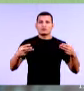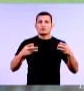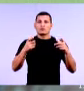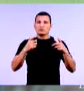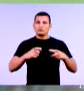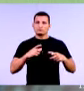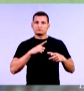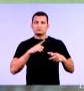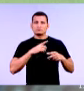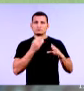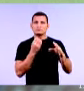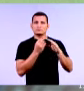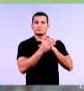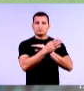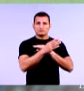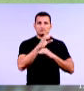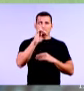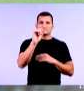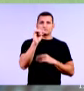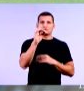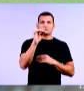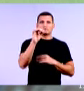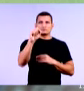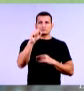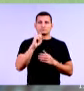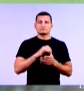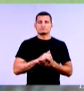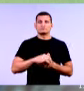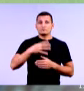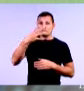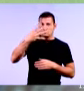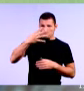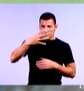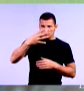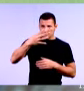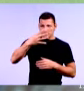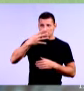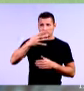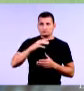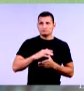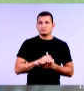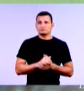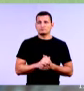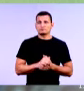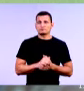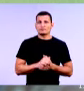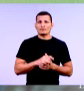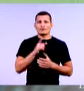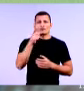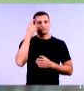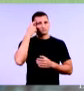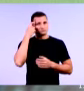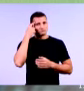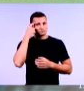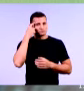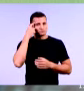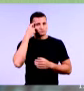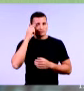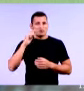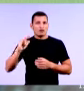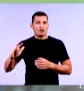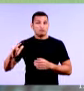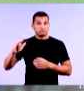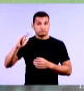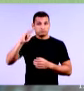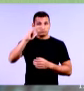dessa mensagem, ok? E, finalmente, na questão 4, nós temos o seguinte. Você imagina que está no aeroporto Governador Jorge